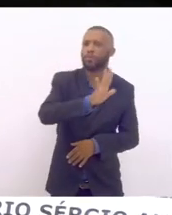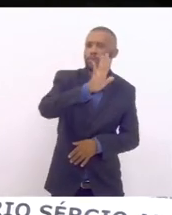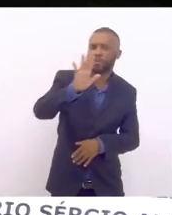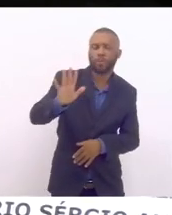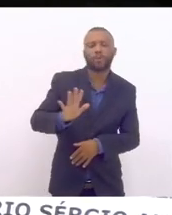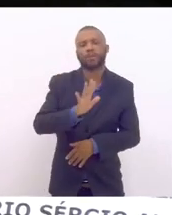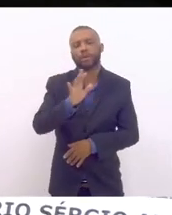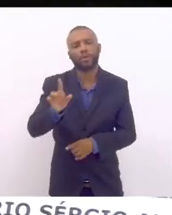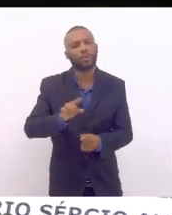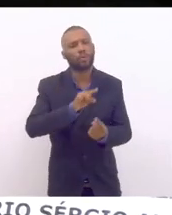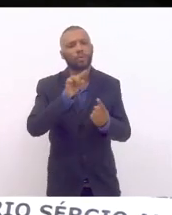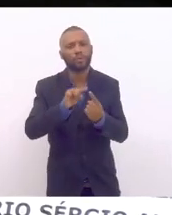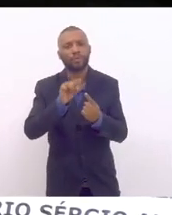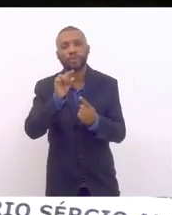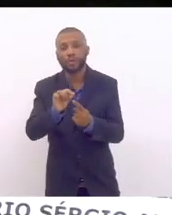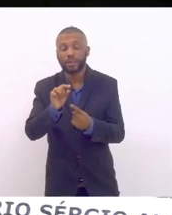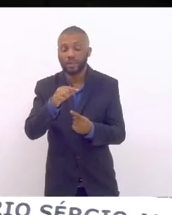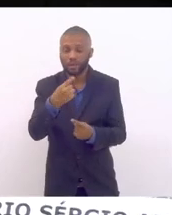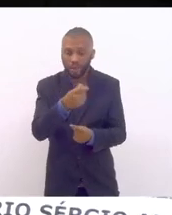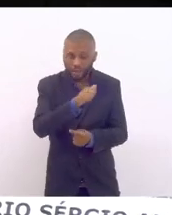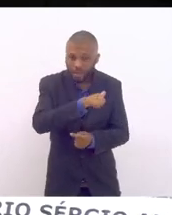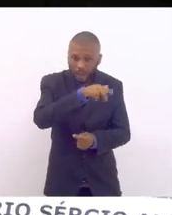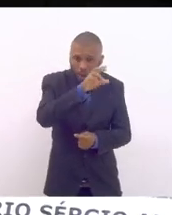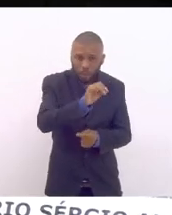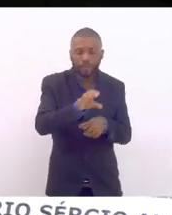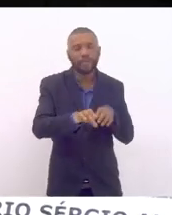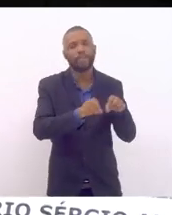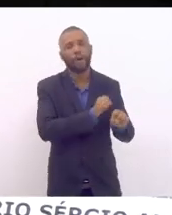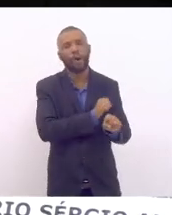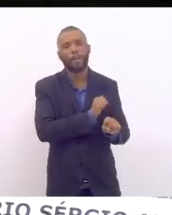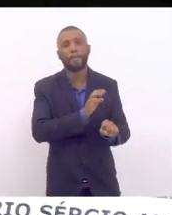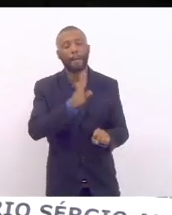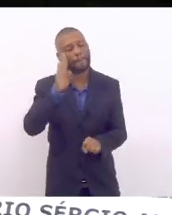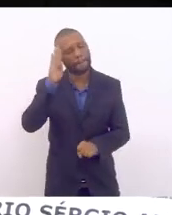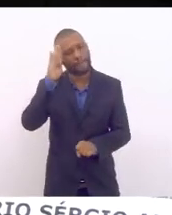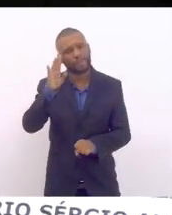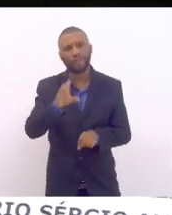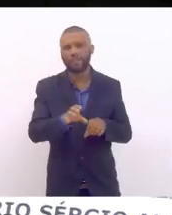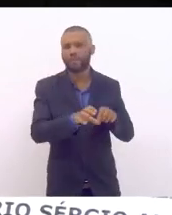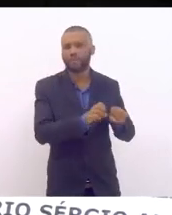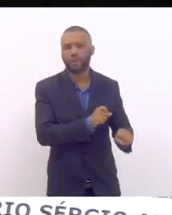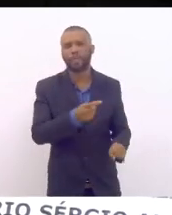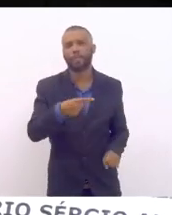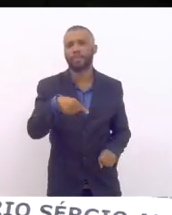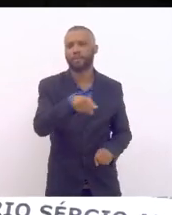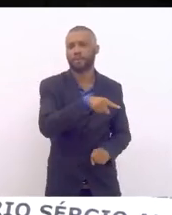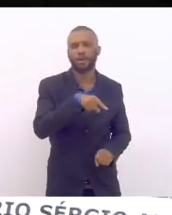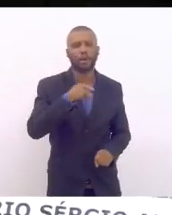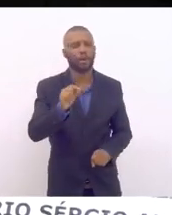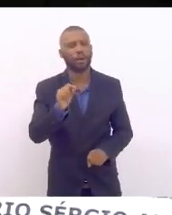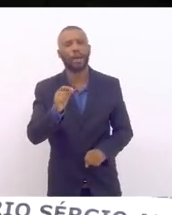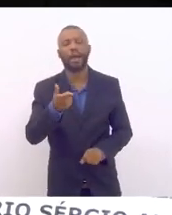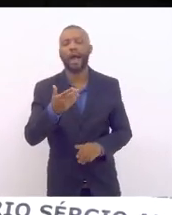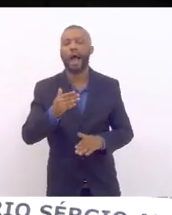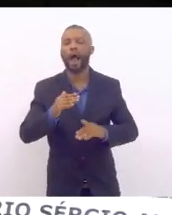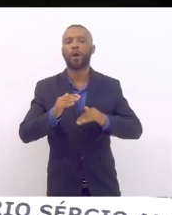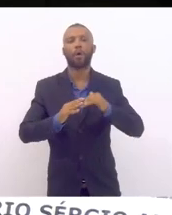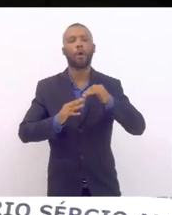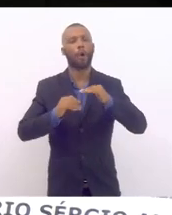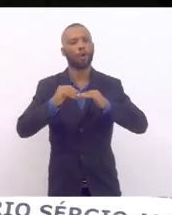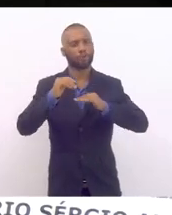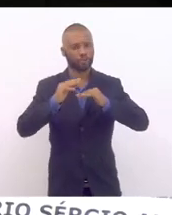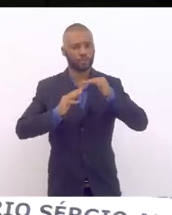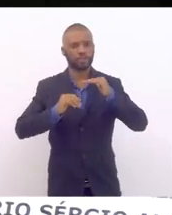que a formação dos nossos alunos mas mais do que a formação é a construção